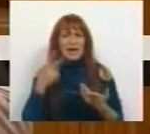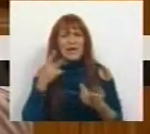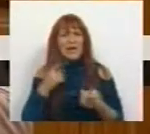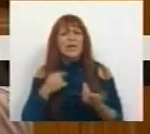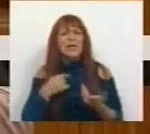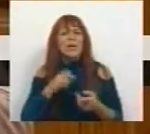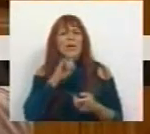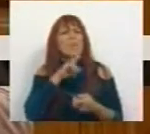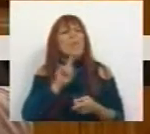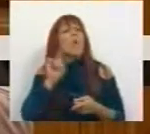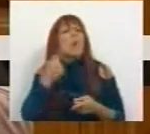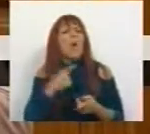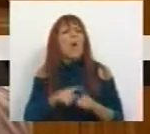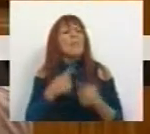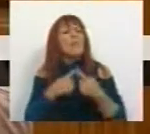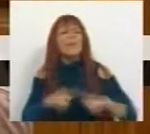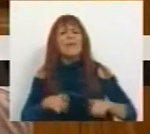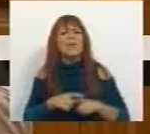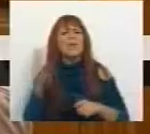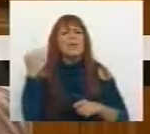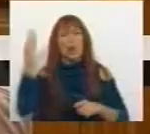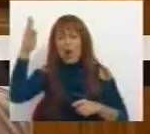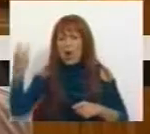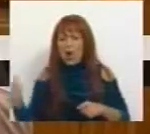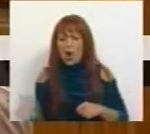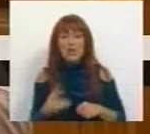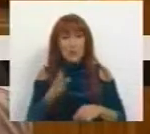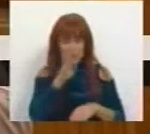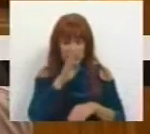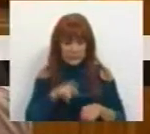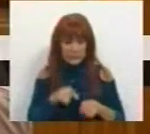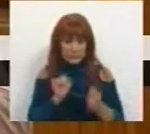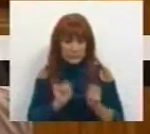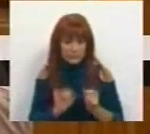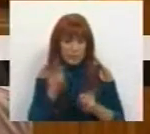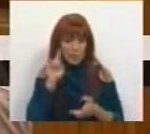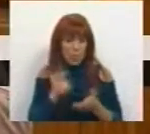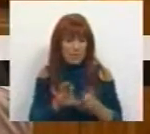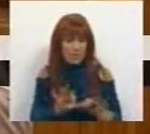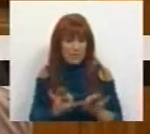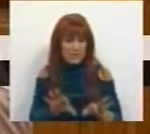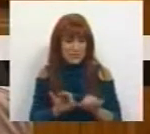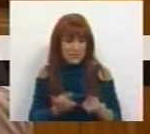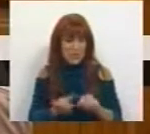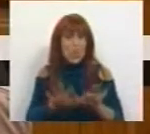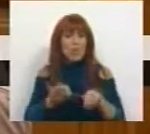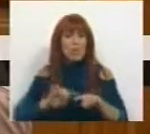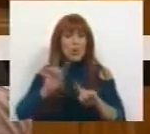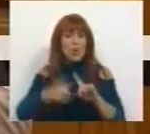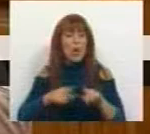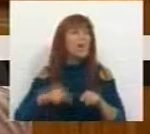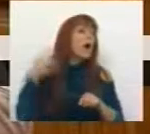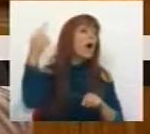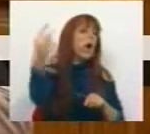o que é que poderá ficar diferente no litoral com a aplicação concreta de uma verba desta natureza no final do ano